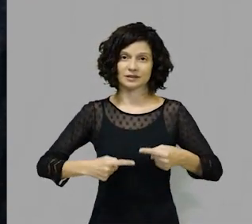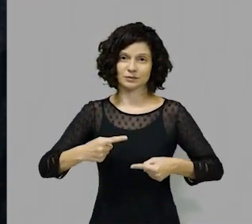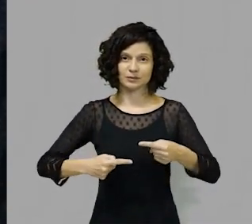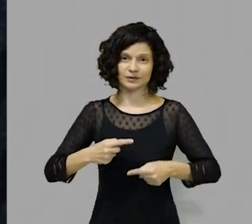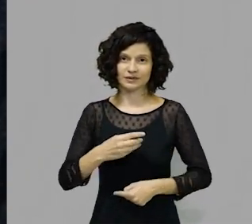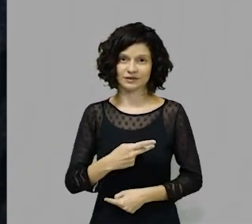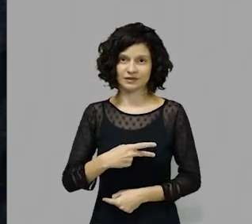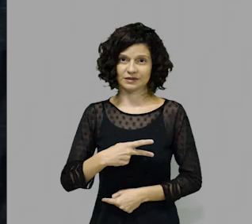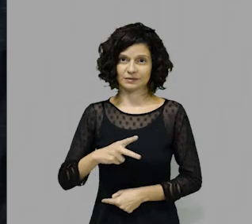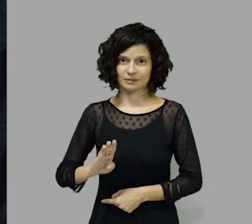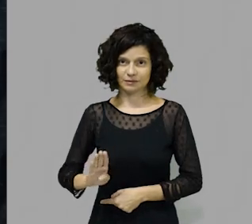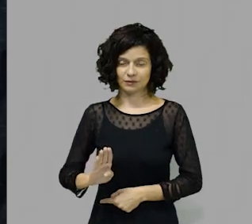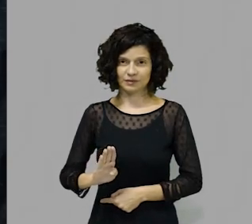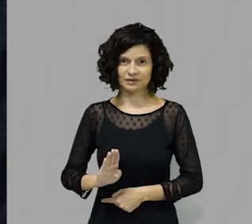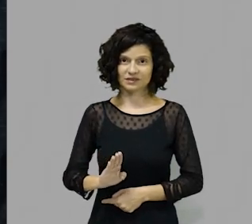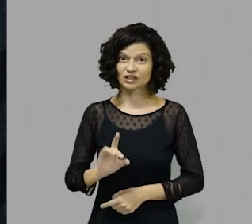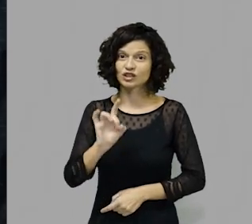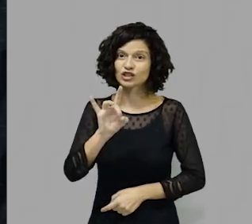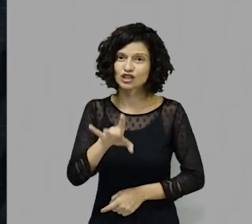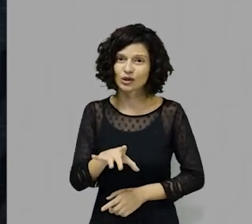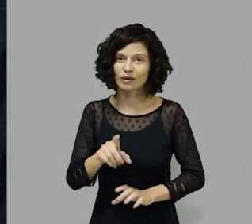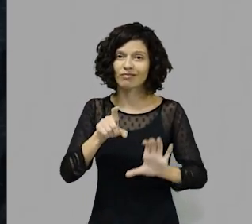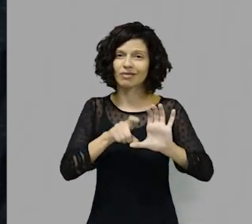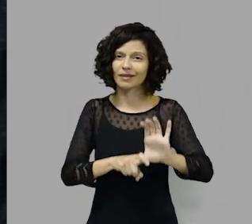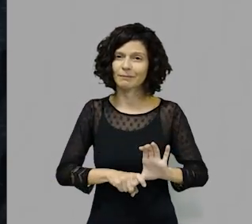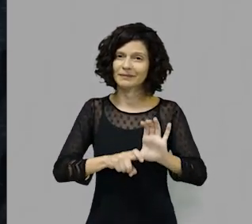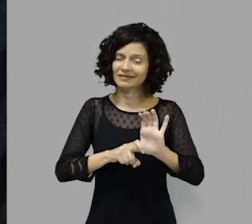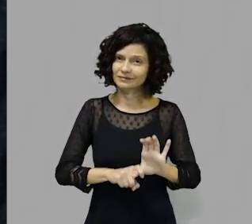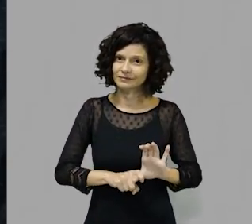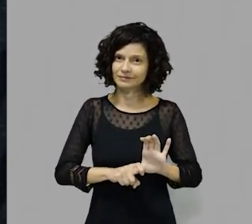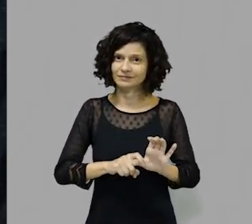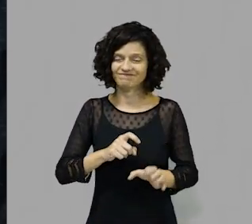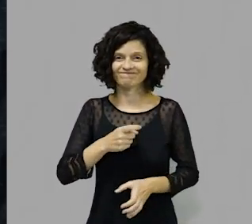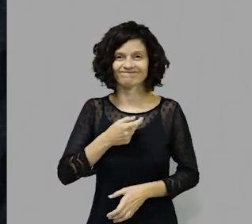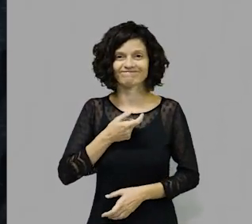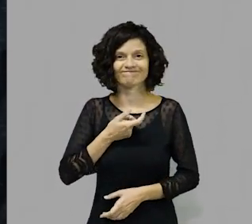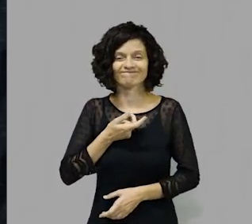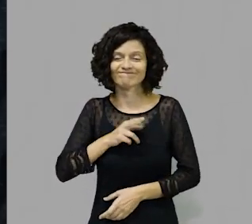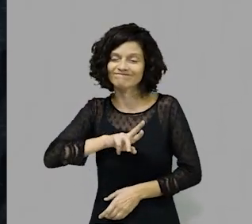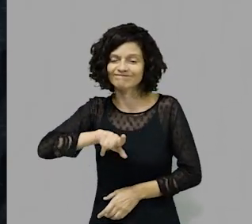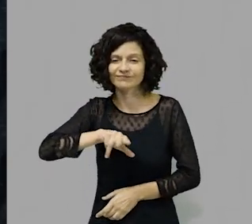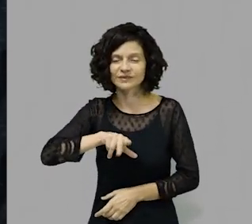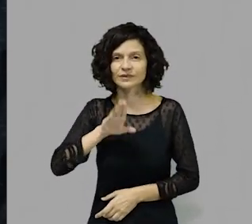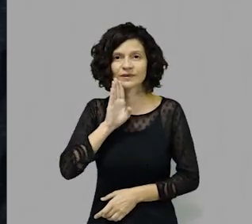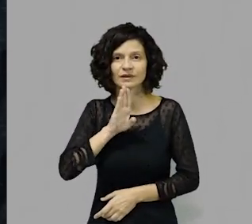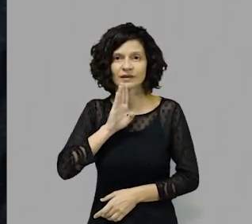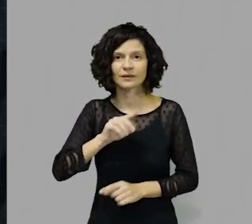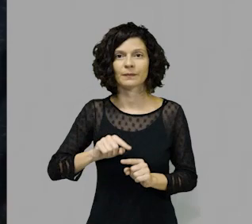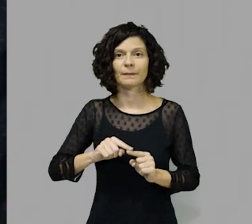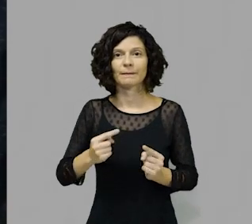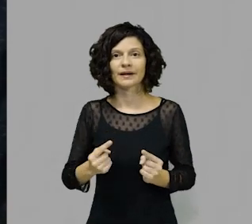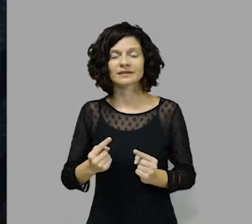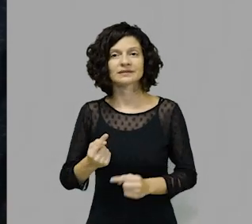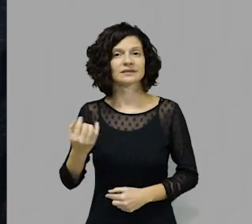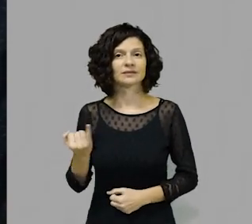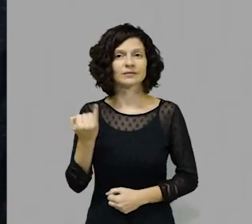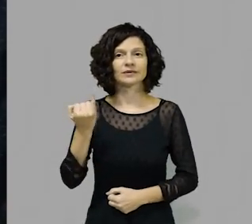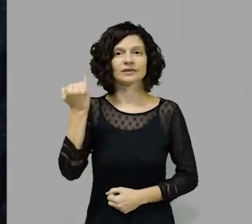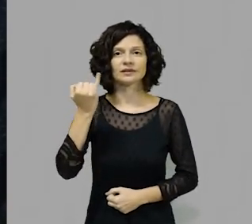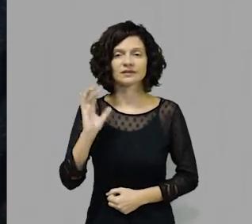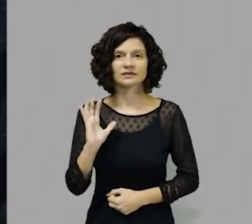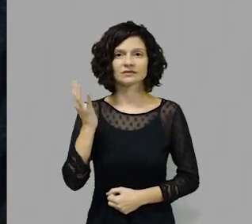depender quase que exclusivamente dessas políticas de assistência. É um risco. Mas, ao mesmo tempo, o